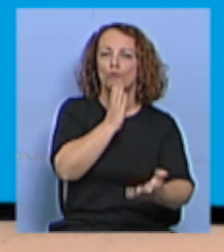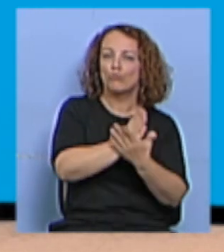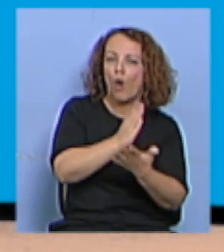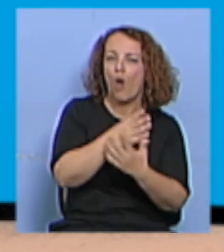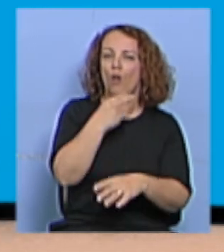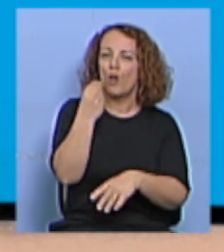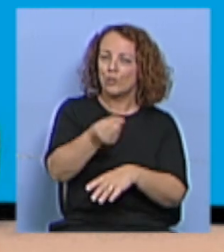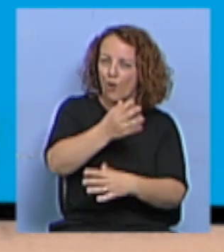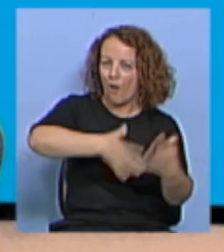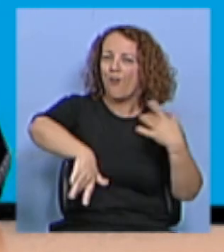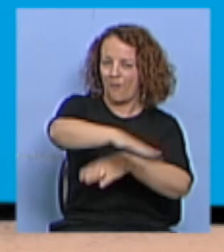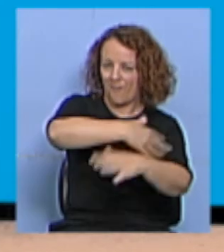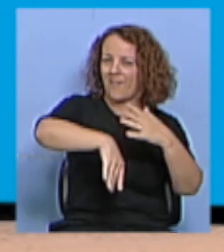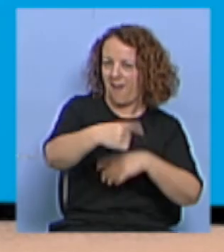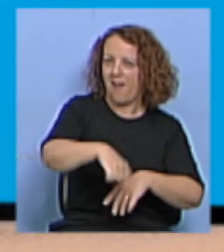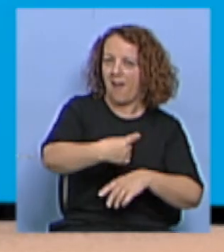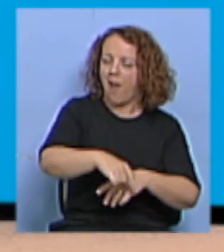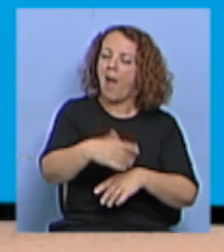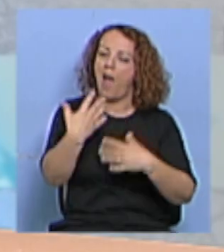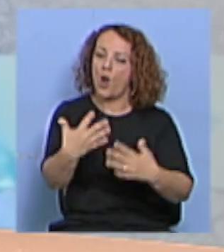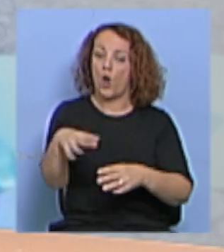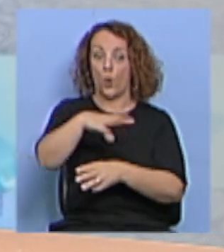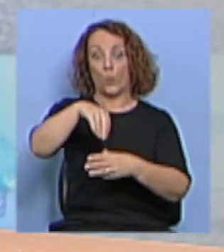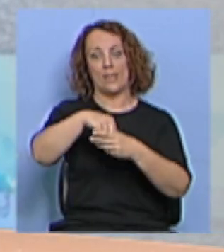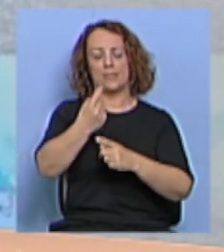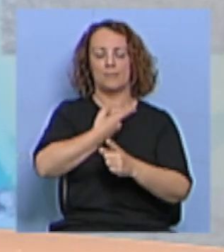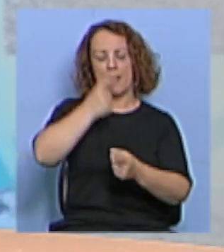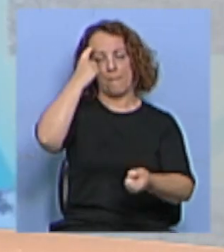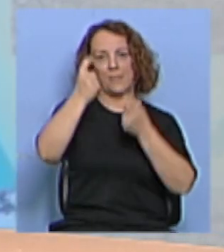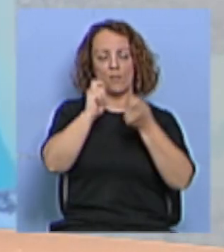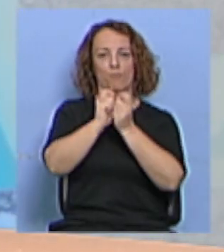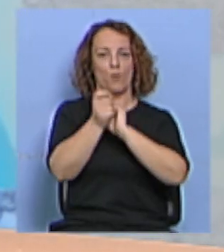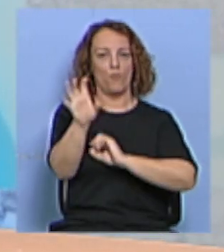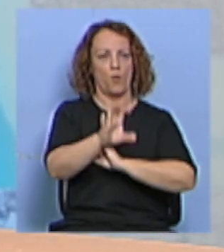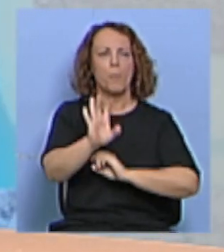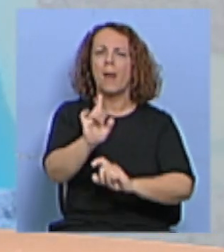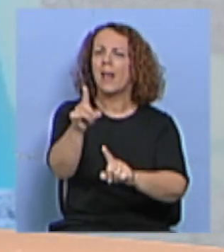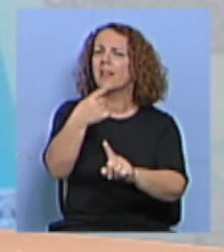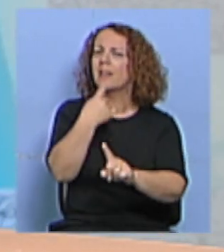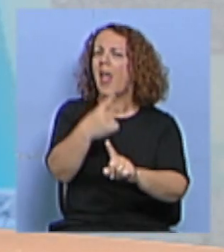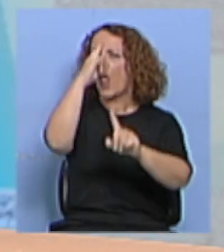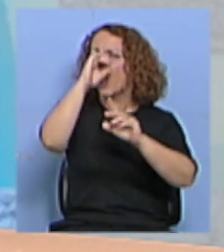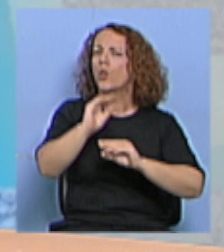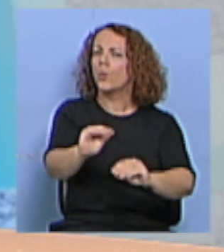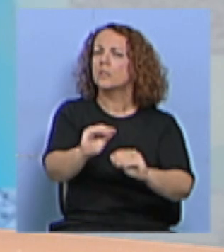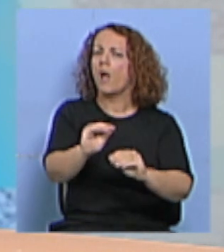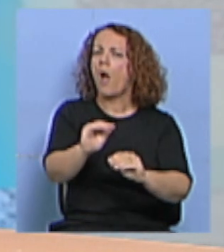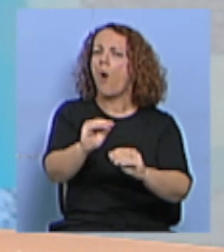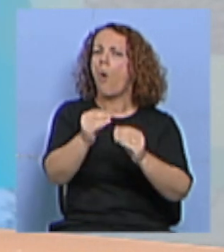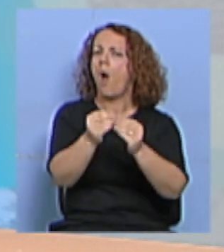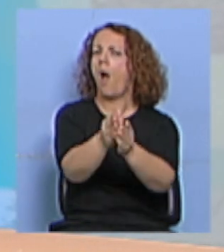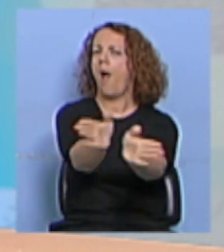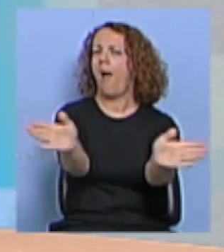também está todo a ser repensado neste novo contexto. Quando falam da educação, é uma educação um bocadinho abrangente, não apenas a educação